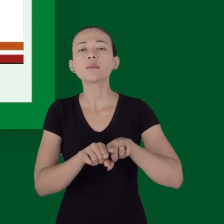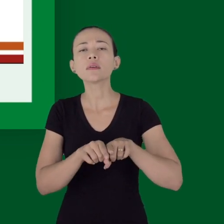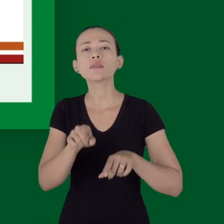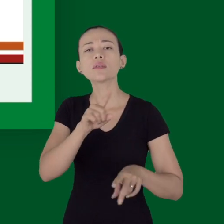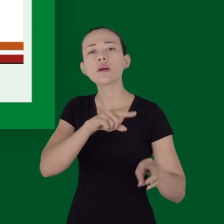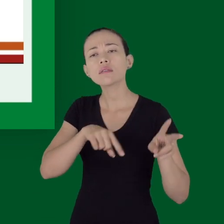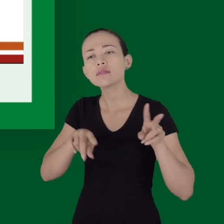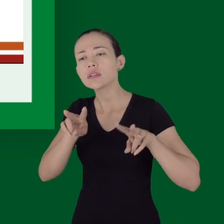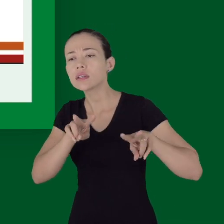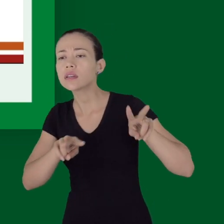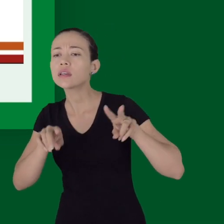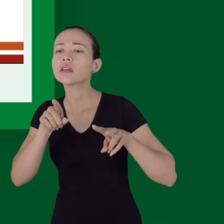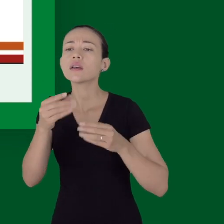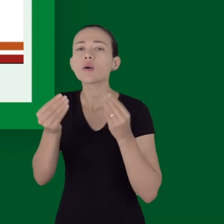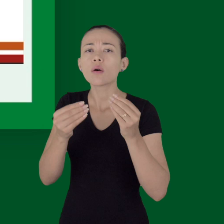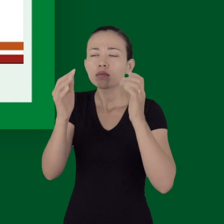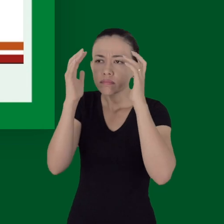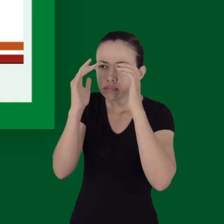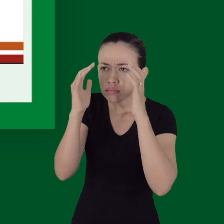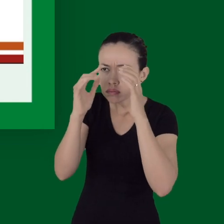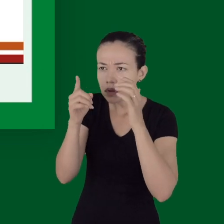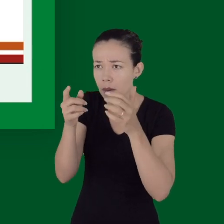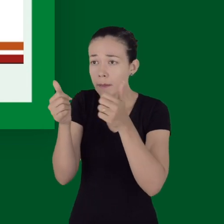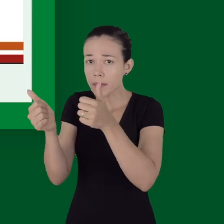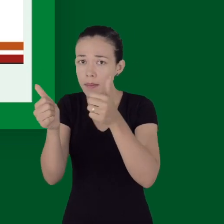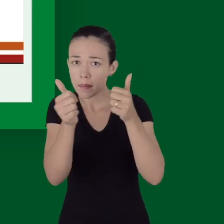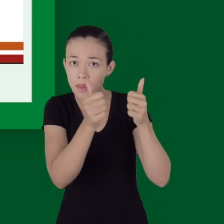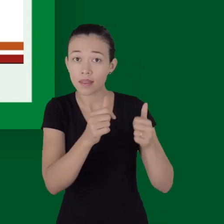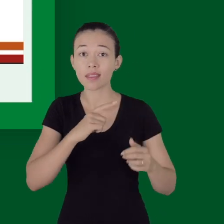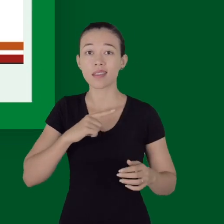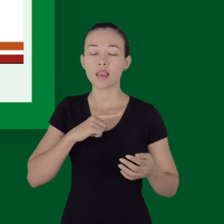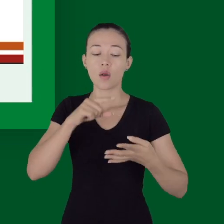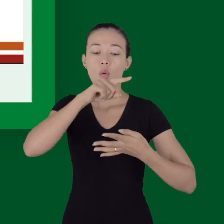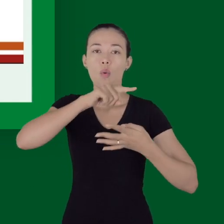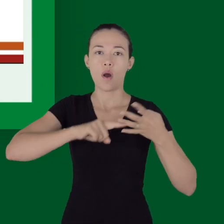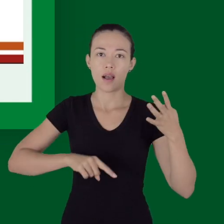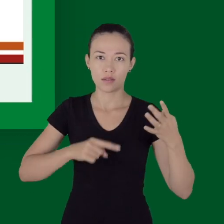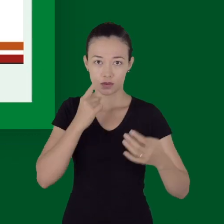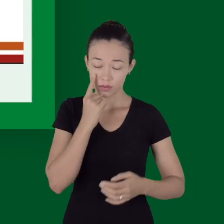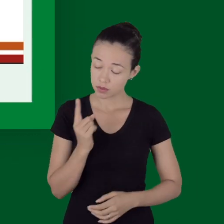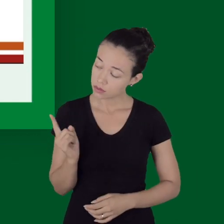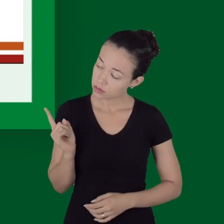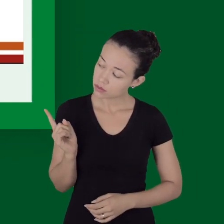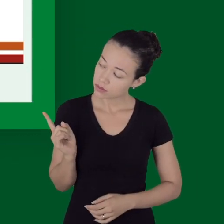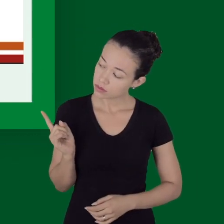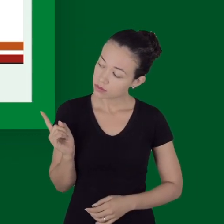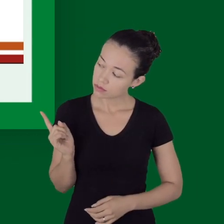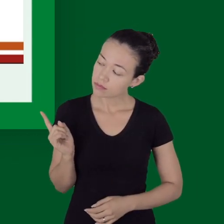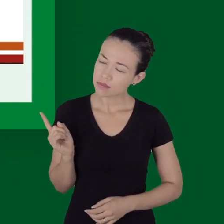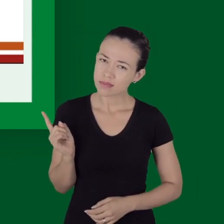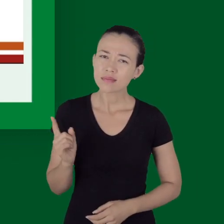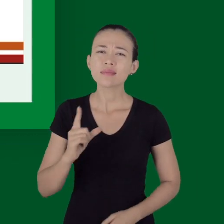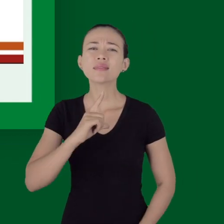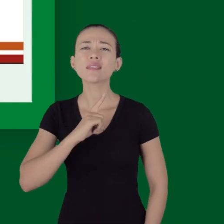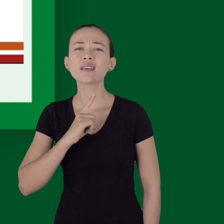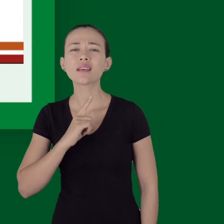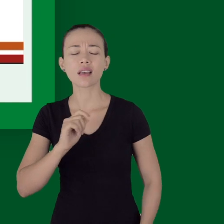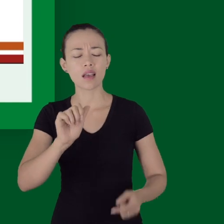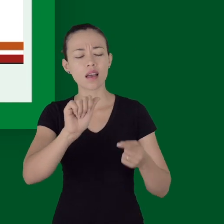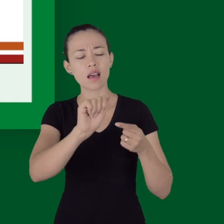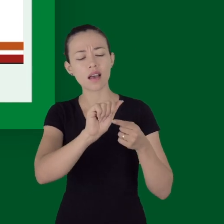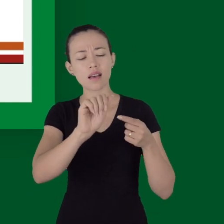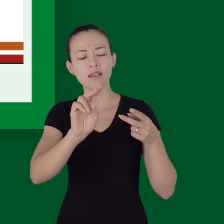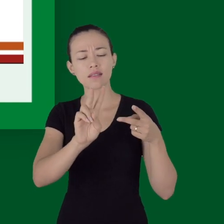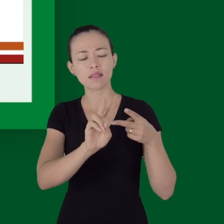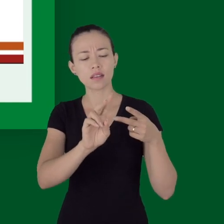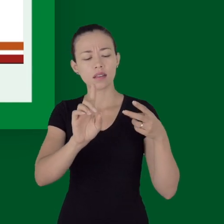fato, que é o Cincinnati, a gente já falou sobre o Cincinnati, escala de coma de Glasgow, AVDI e pupilas. O AVDI